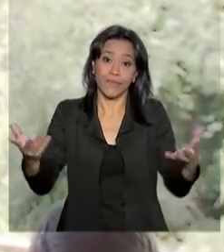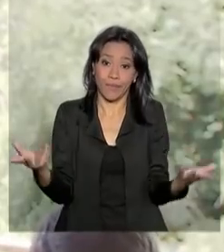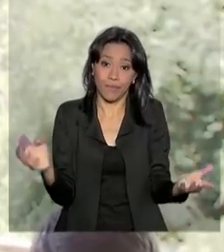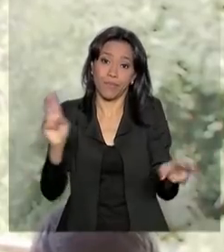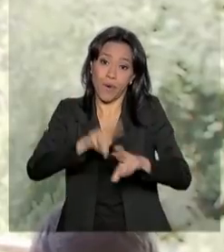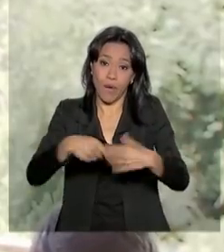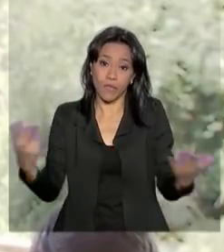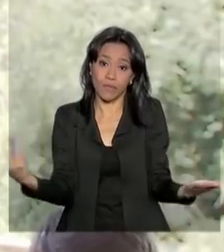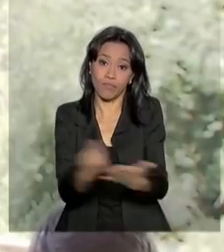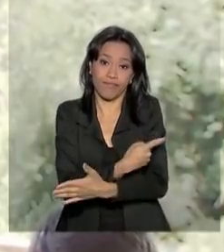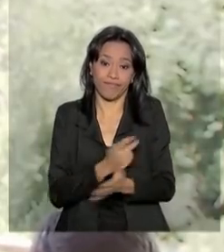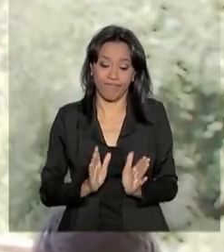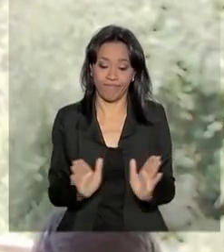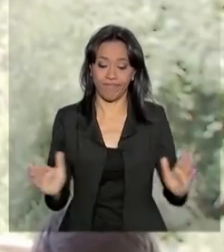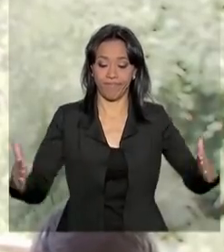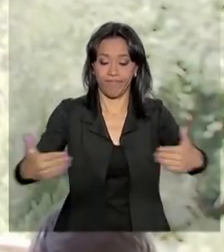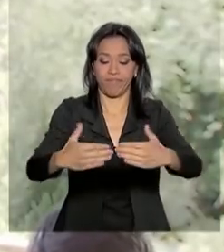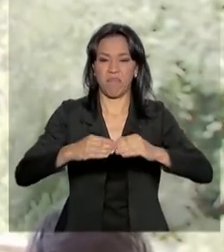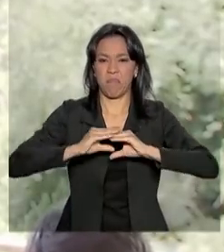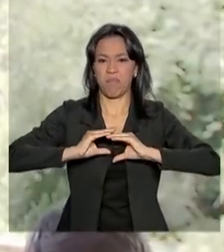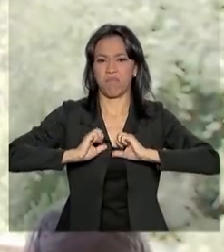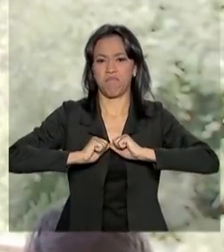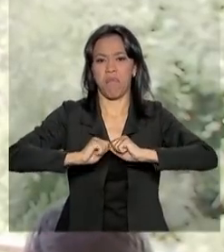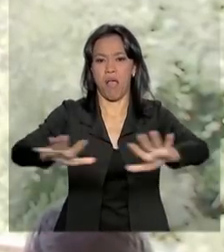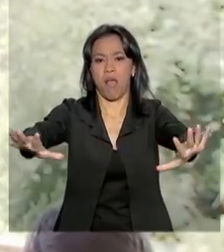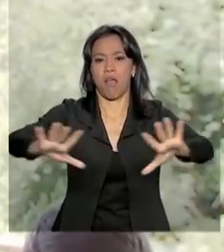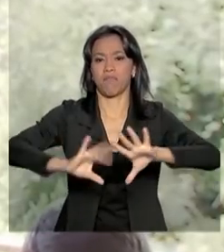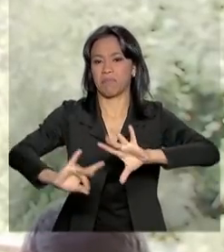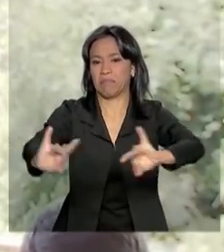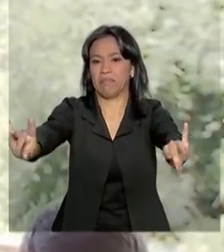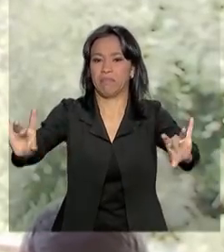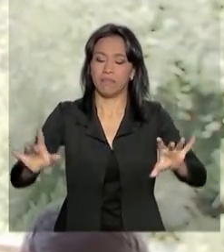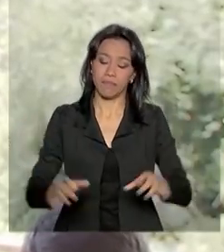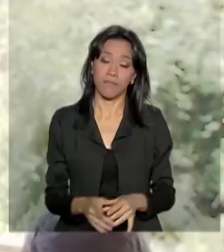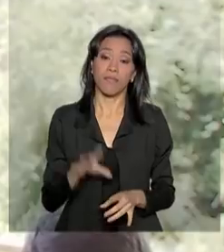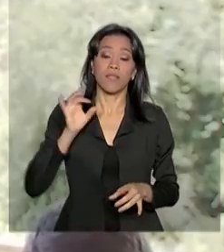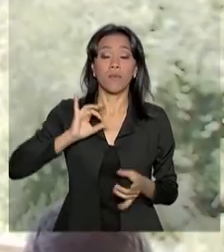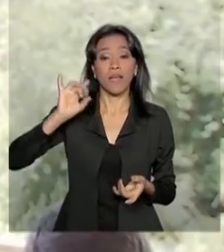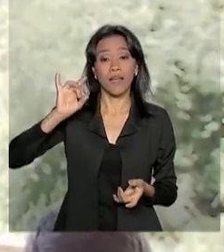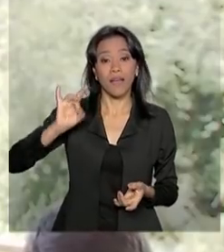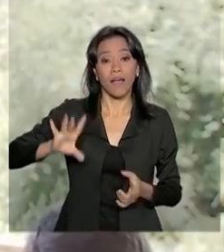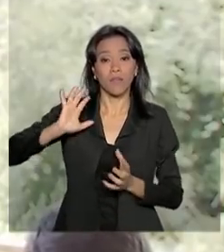nós faremos com esses 16 pelotões que ficarão acampados, cada pelotão